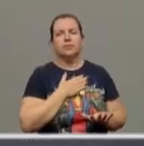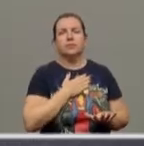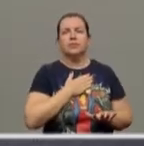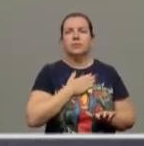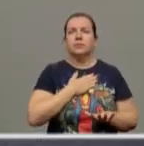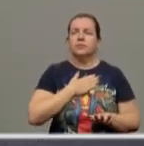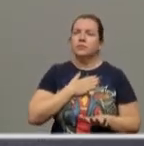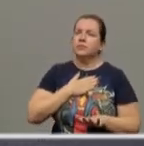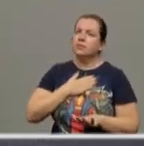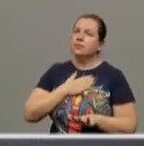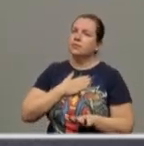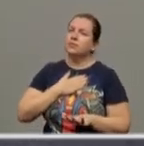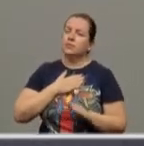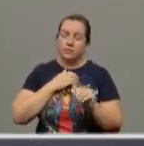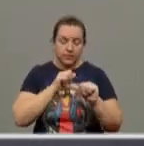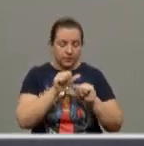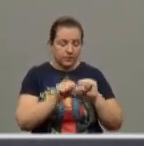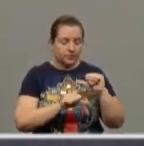liberta-me,